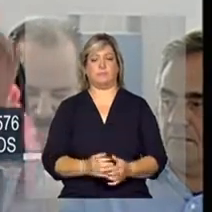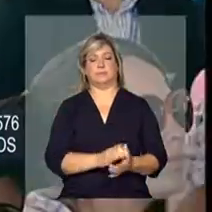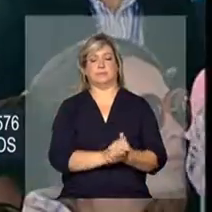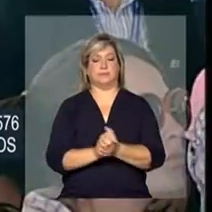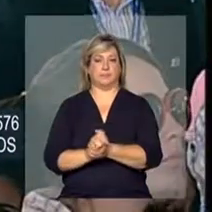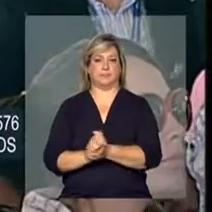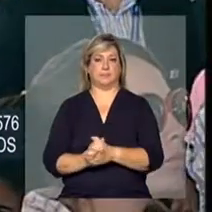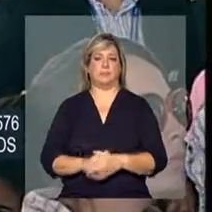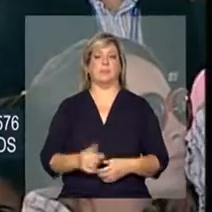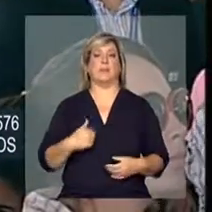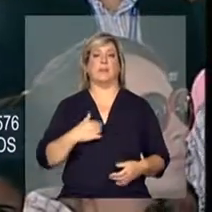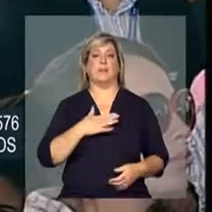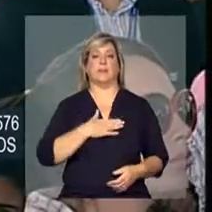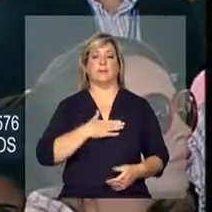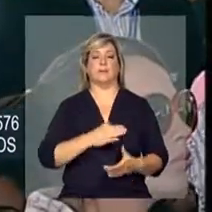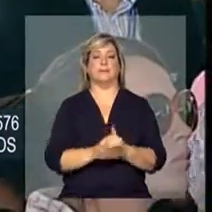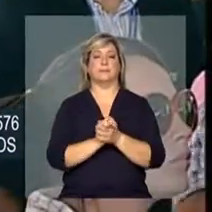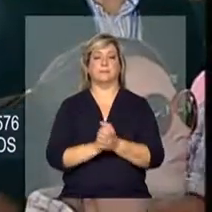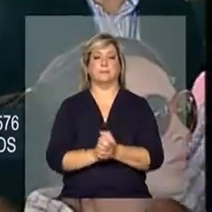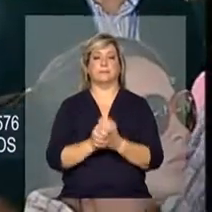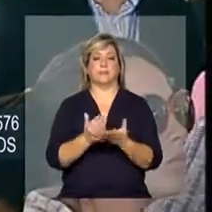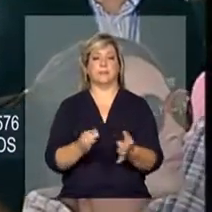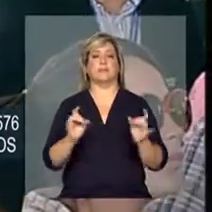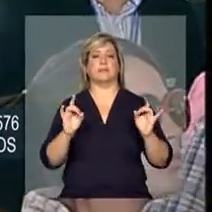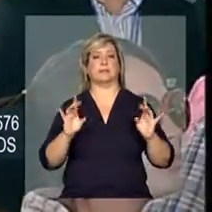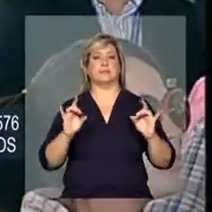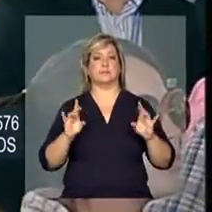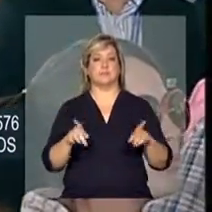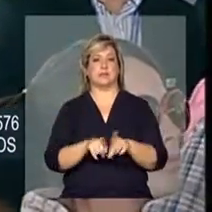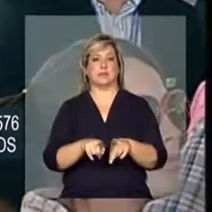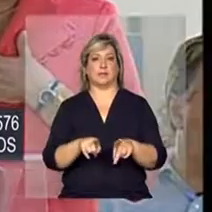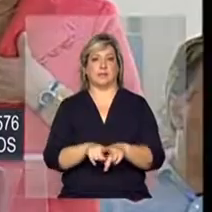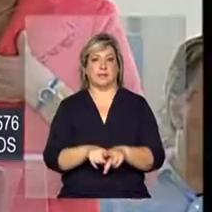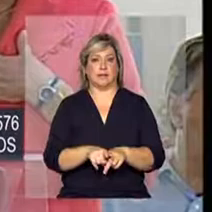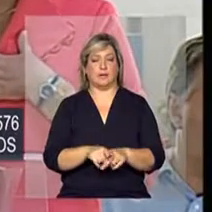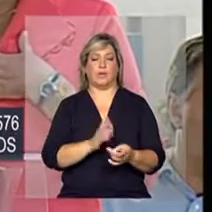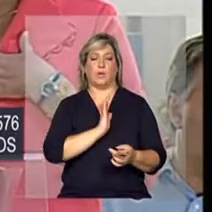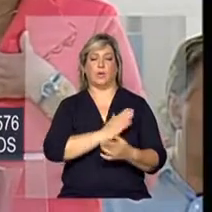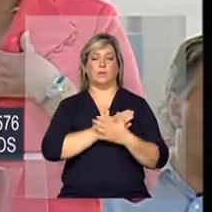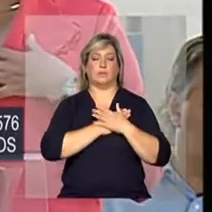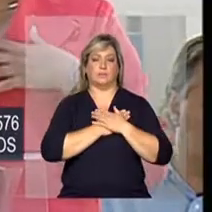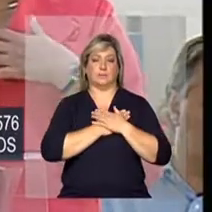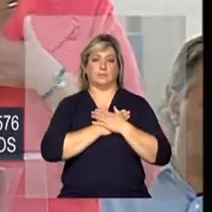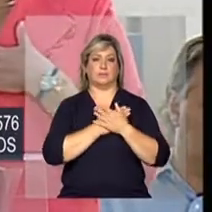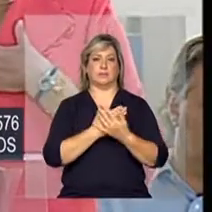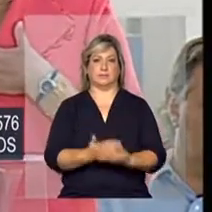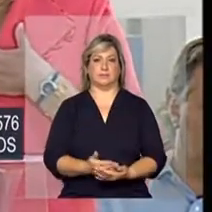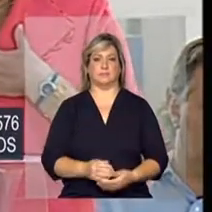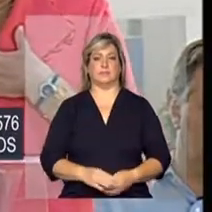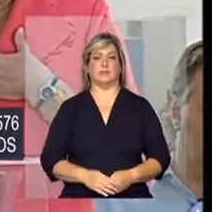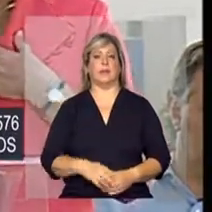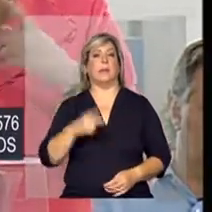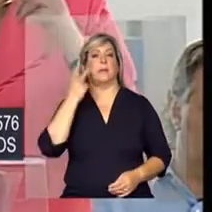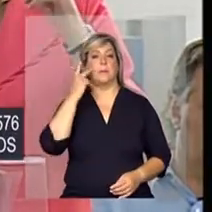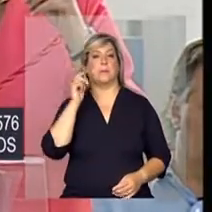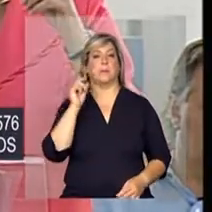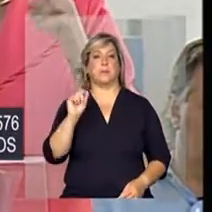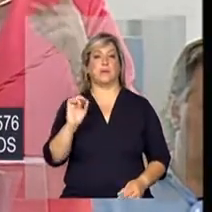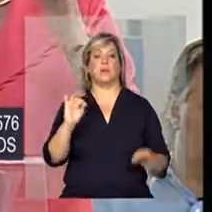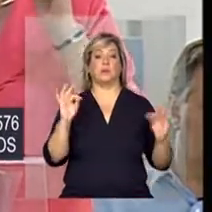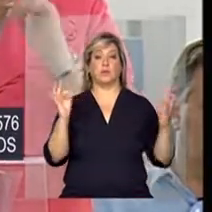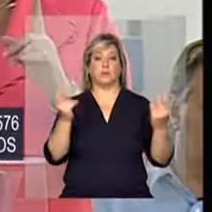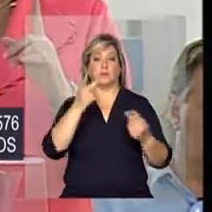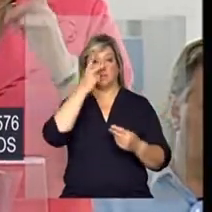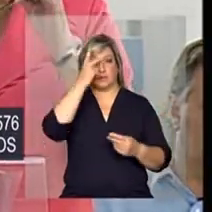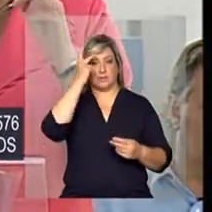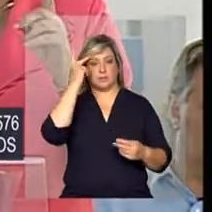Gostaria de mandar uma saudação toda especial do fundo do coração para os